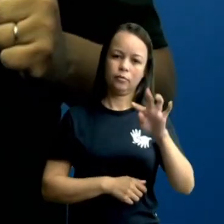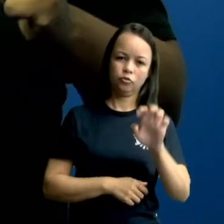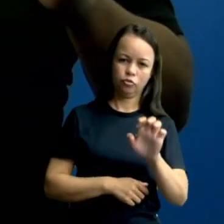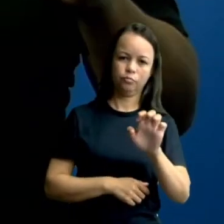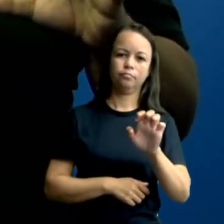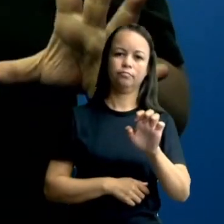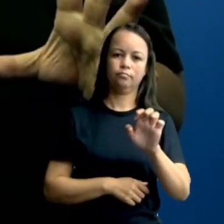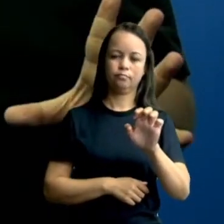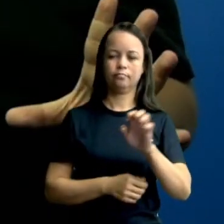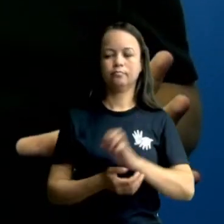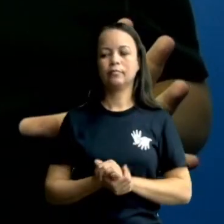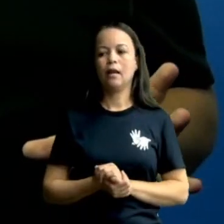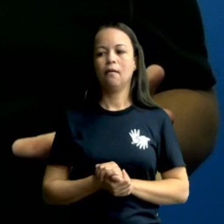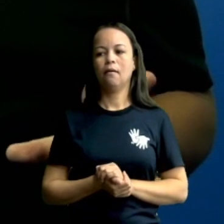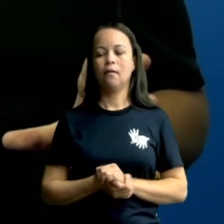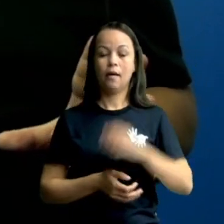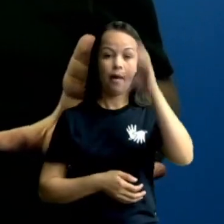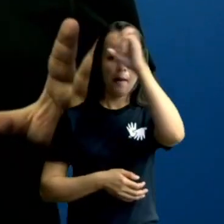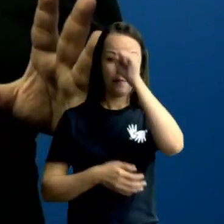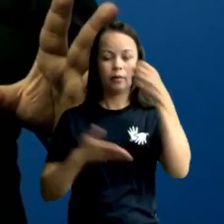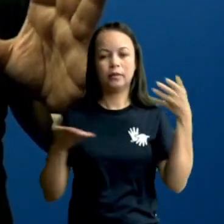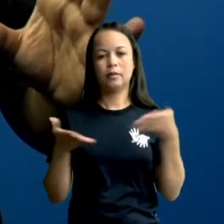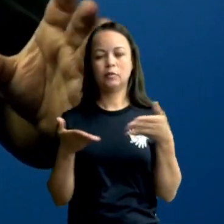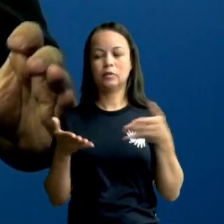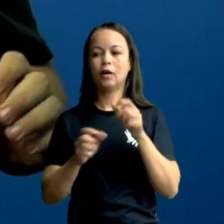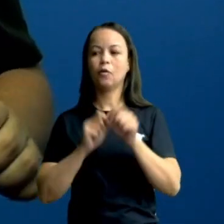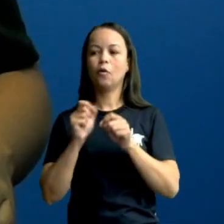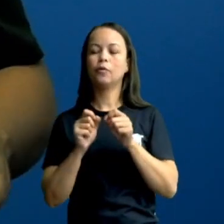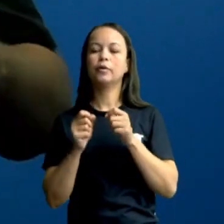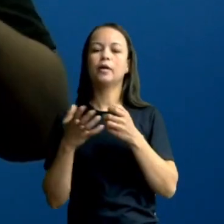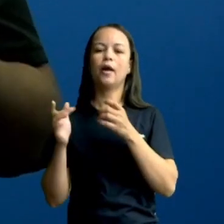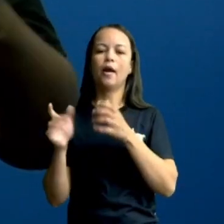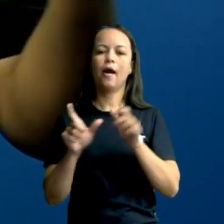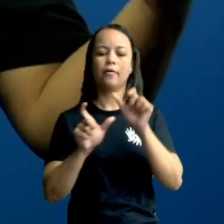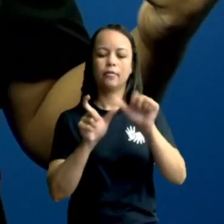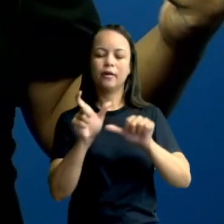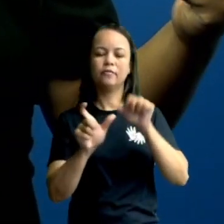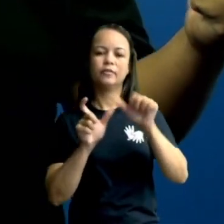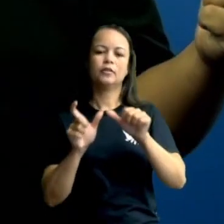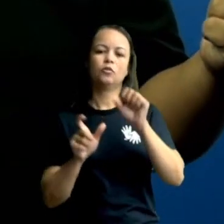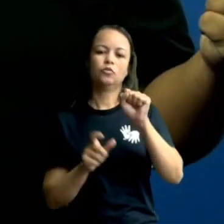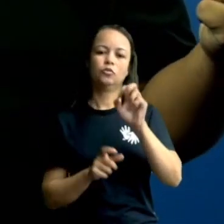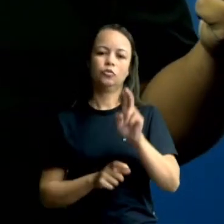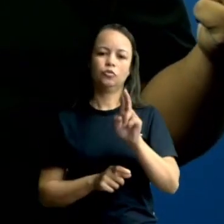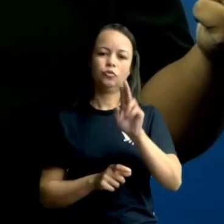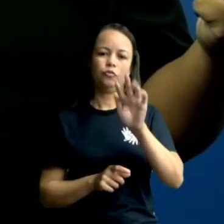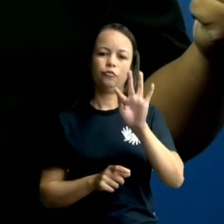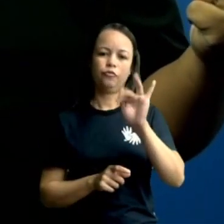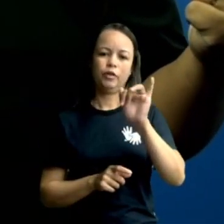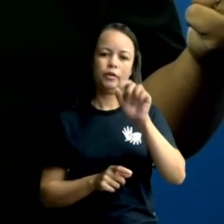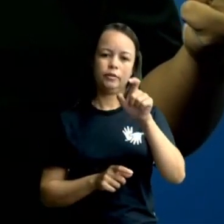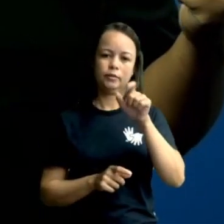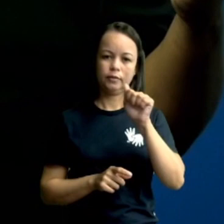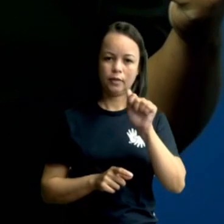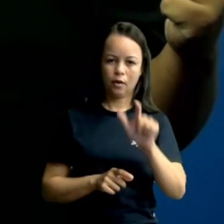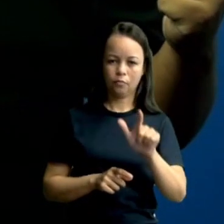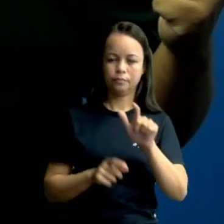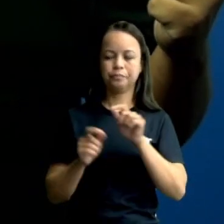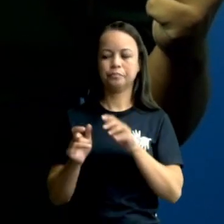seja, aprendemos agora sobre a derivação sufixal, que também é muito fácil como a